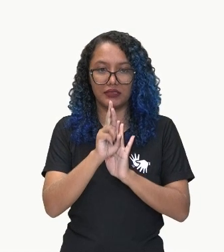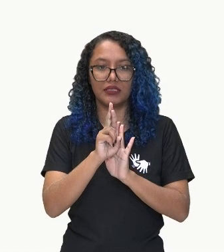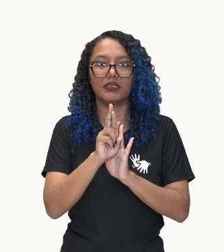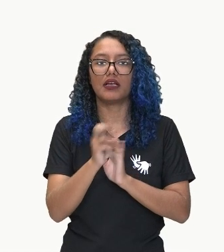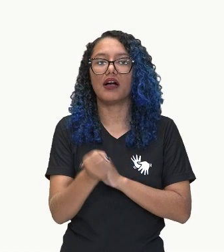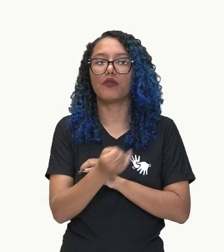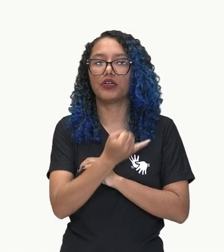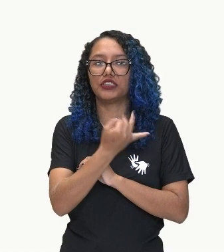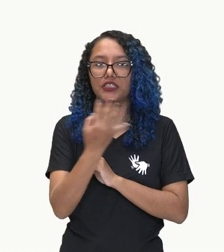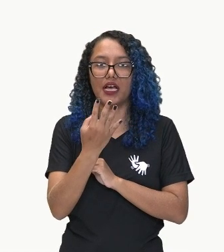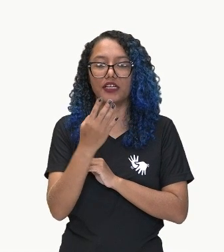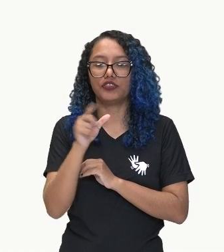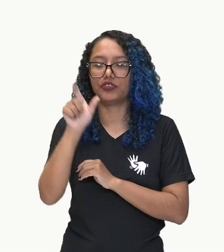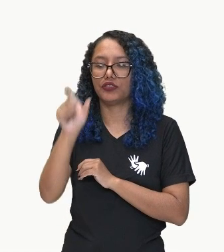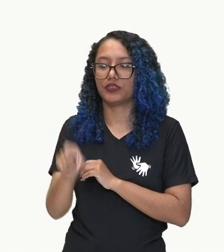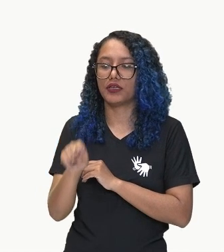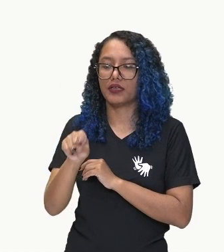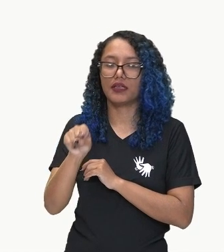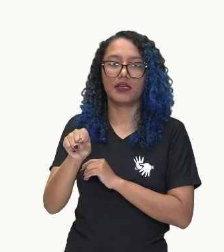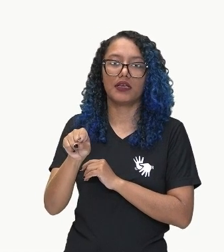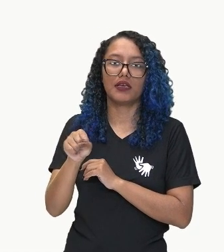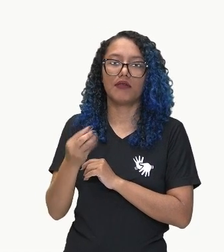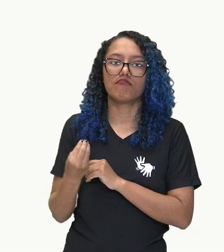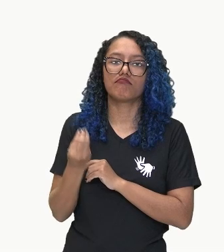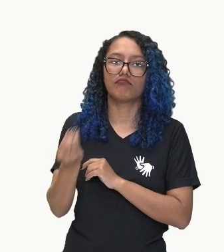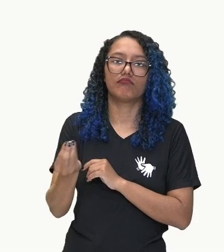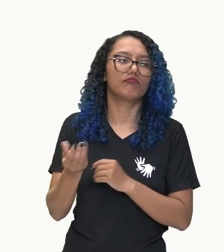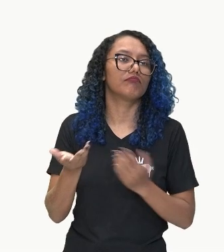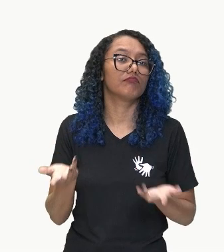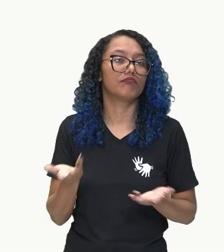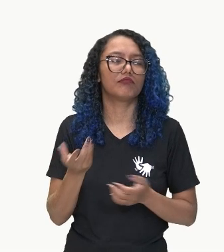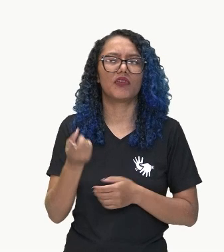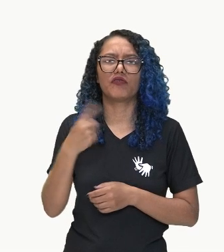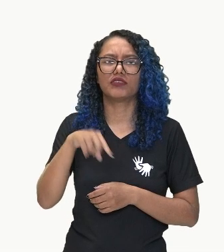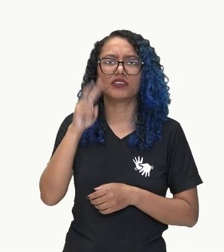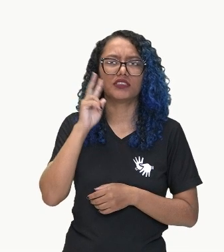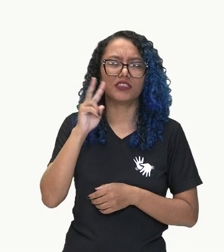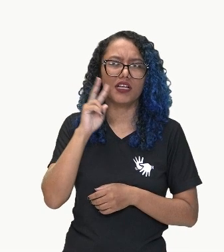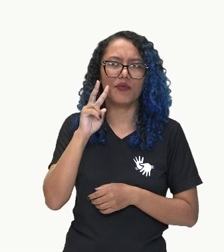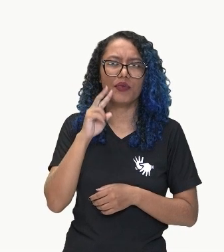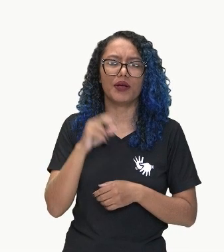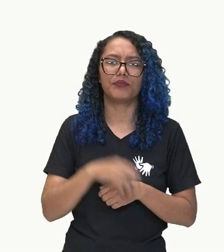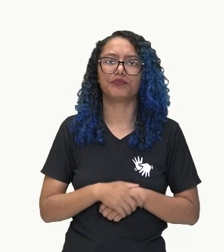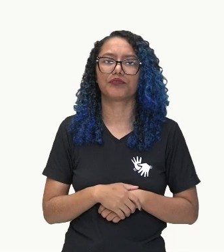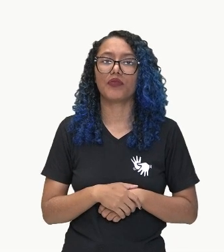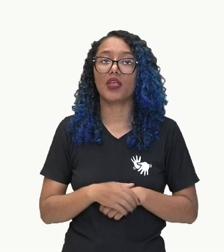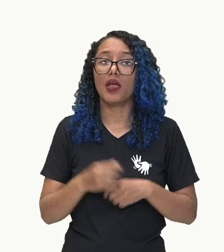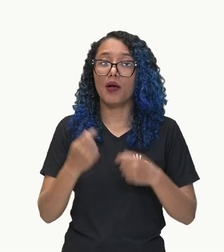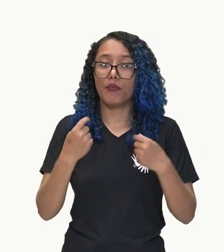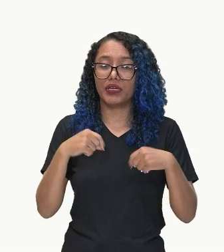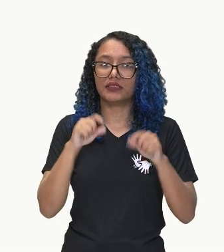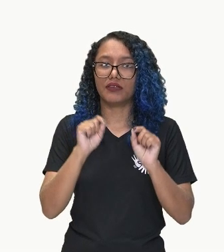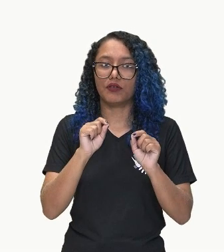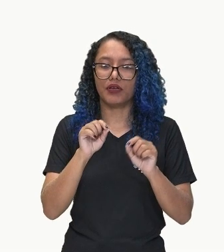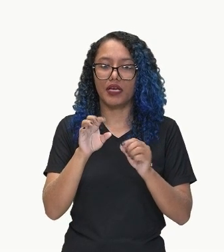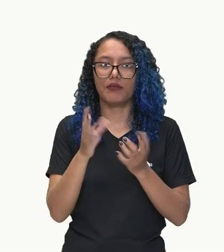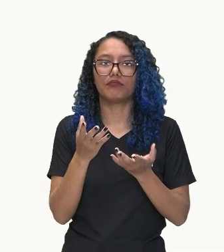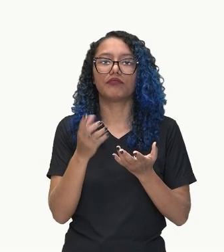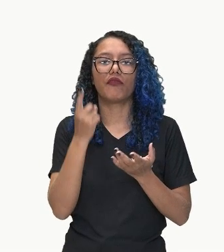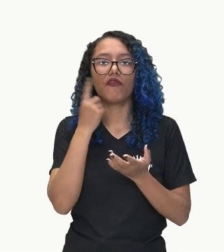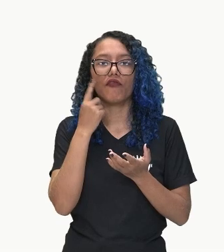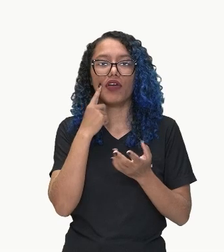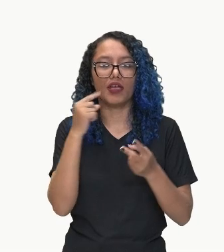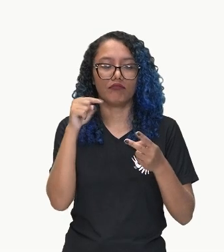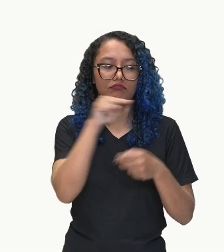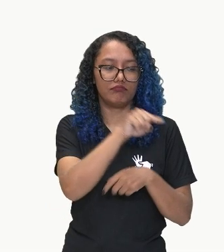recebeu do avô. Você lembra que nós tivemos que tirar ali do todo a parte que a Alice, que o João já tinha recebido, não